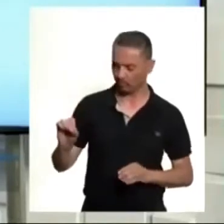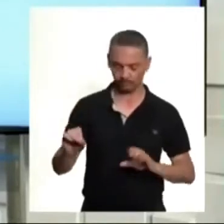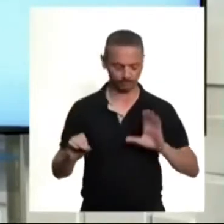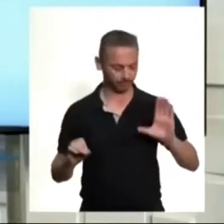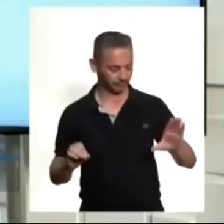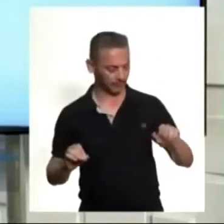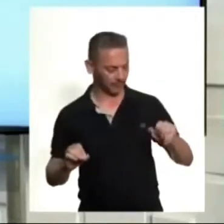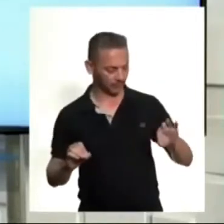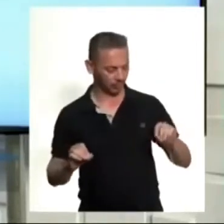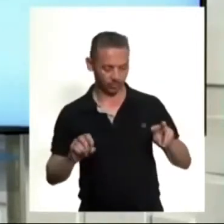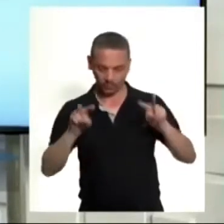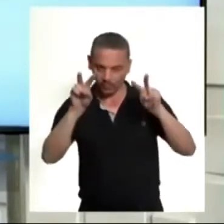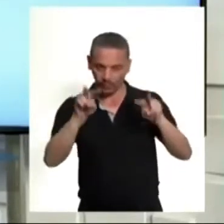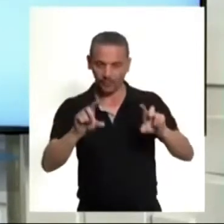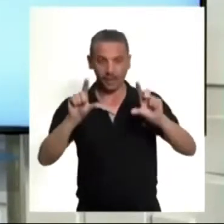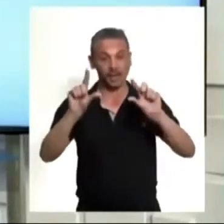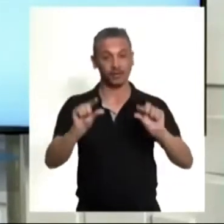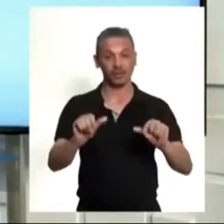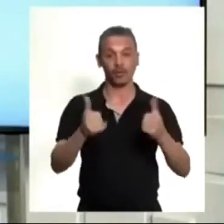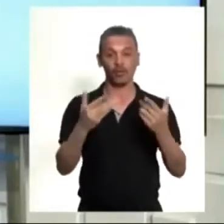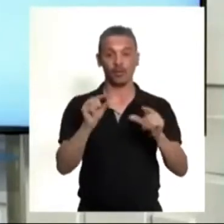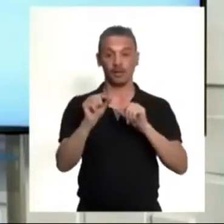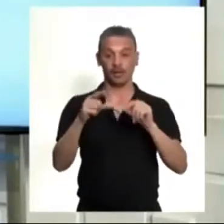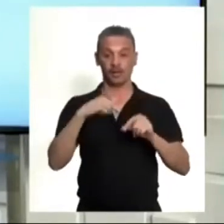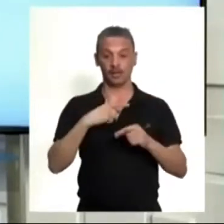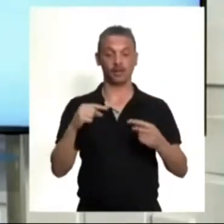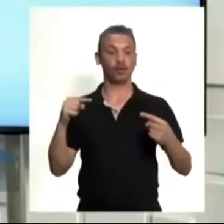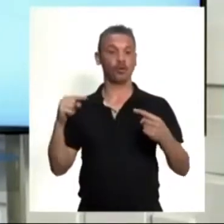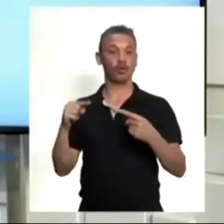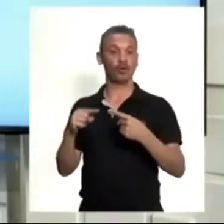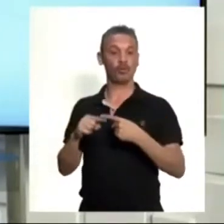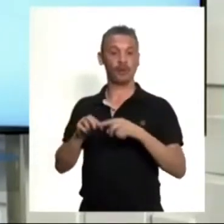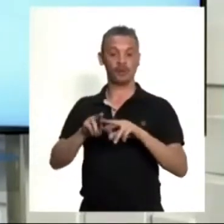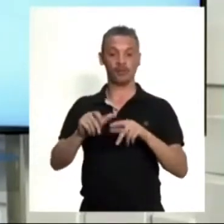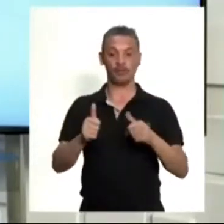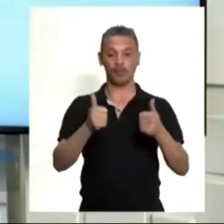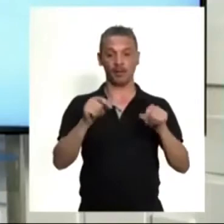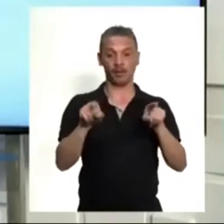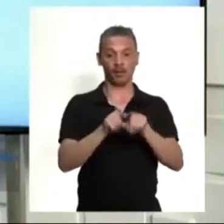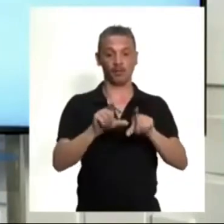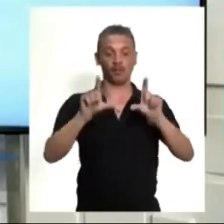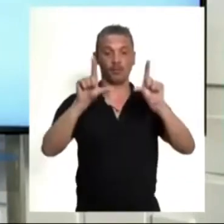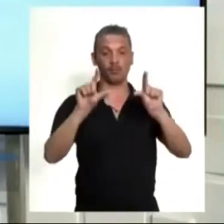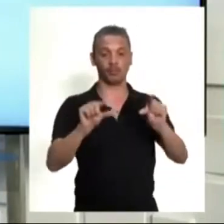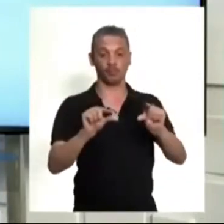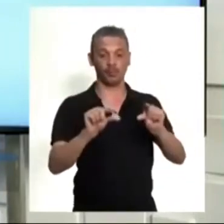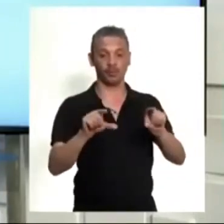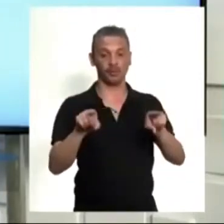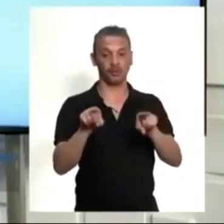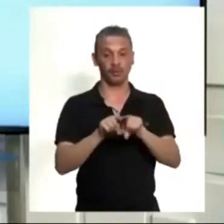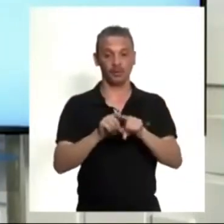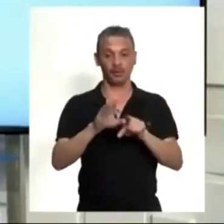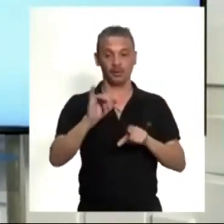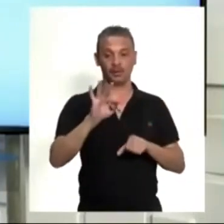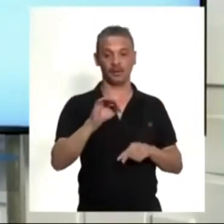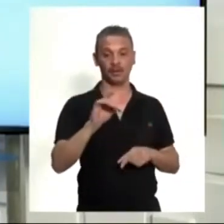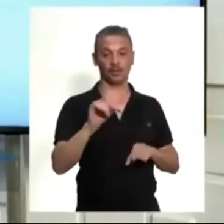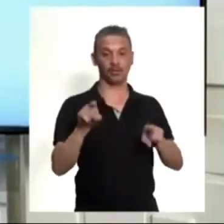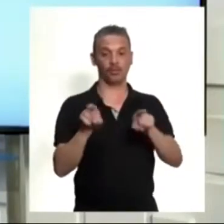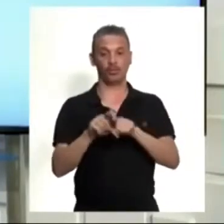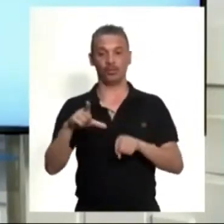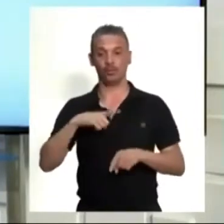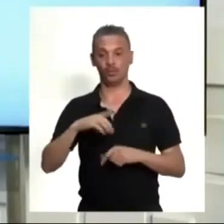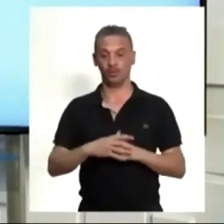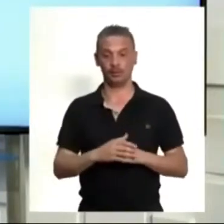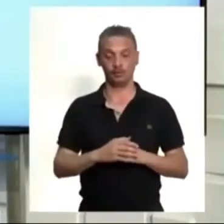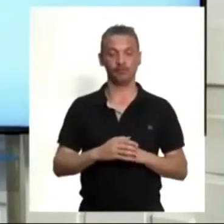os potenciais de redução. Quem tiver o maior potencial de redução vai sofrer redução e vai ser o cátodo. Então ele vai